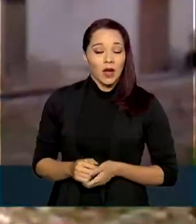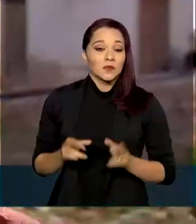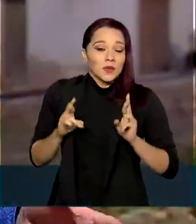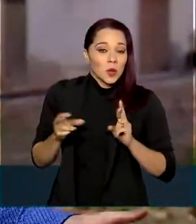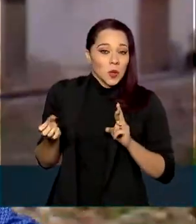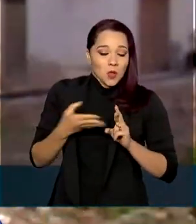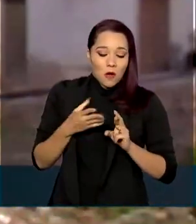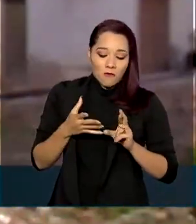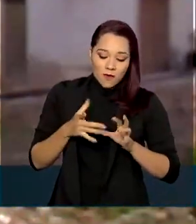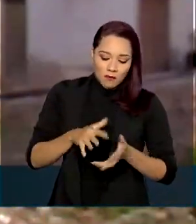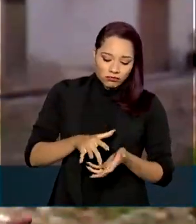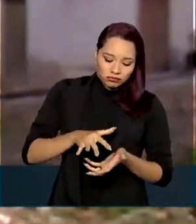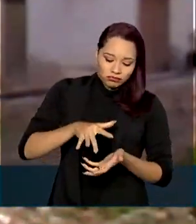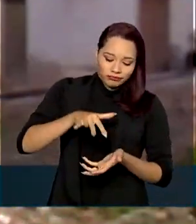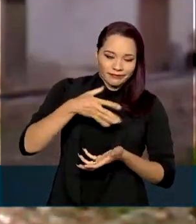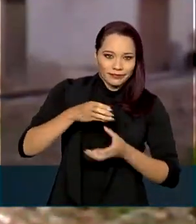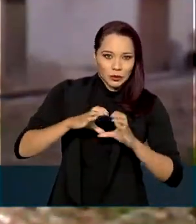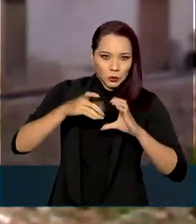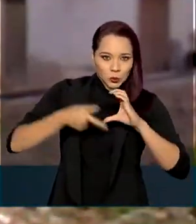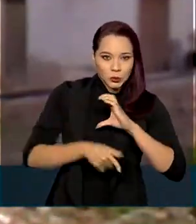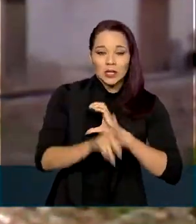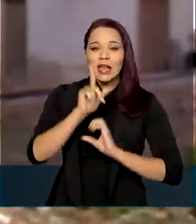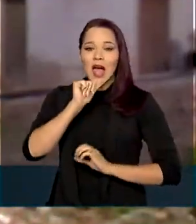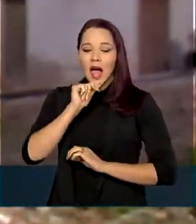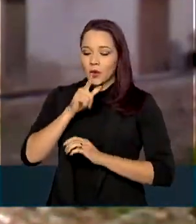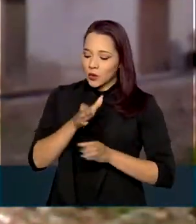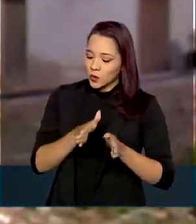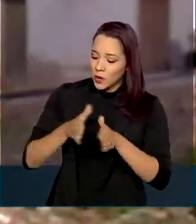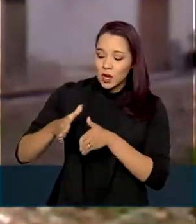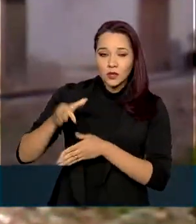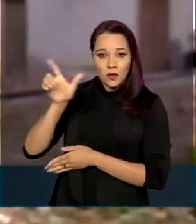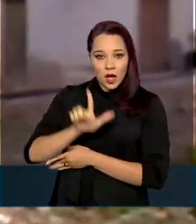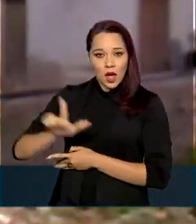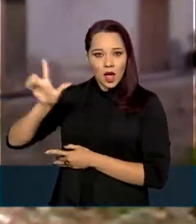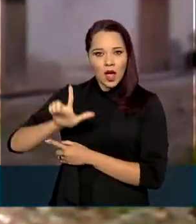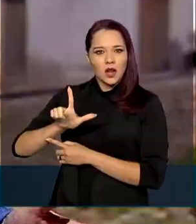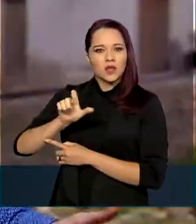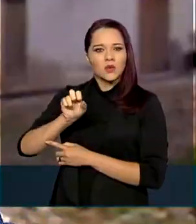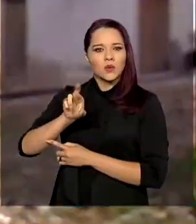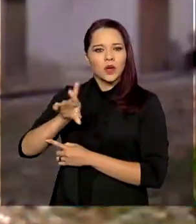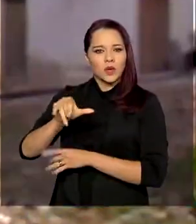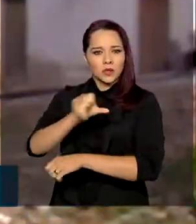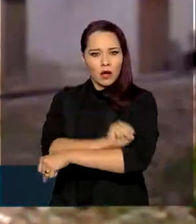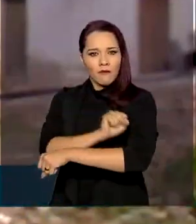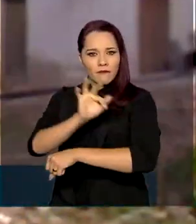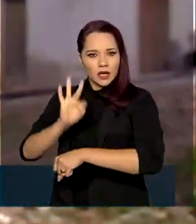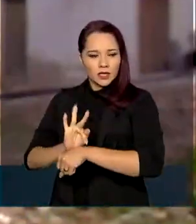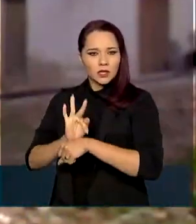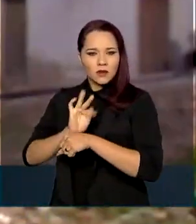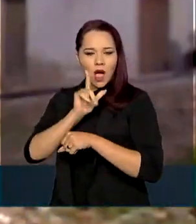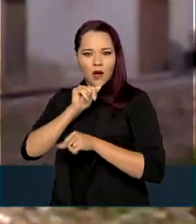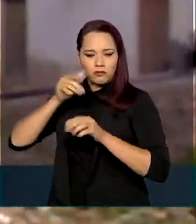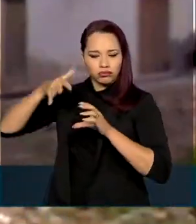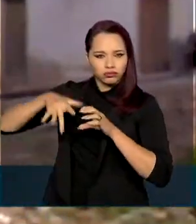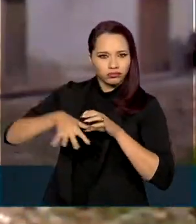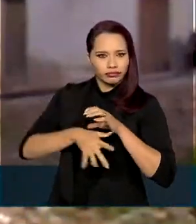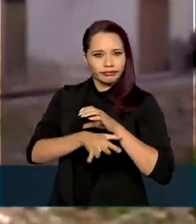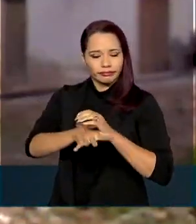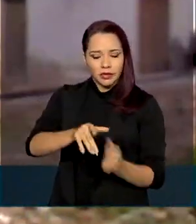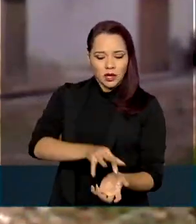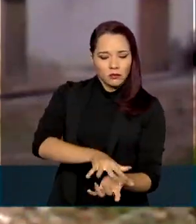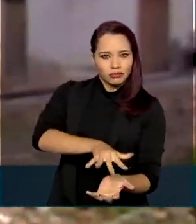adutora do PGEU, bombeando água desde o eixo L da transposição do Rio São Francisco, a vazão aumente para até